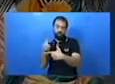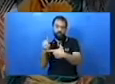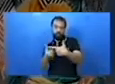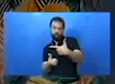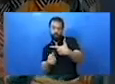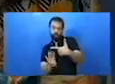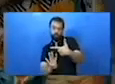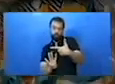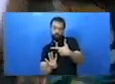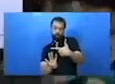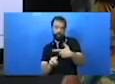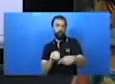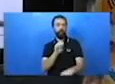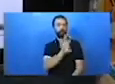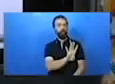vezes 5,